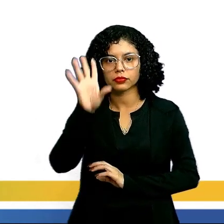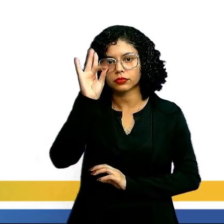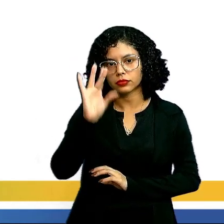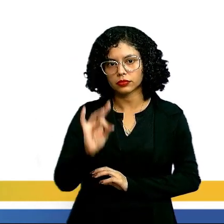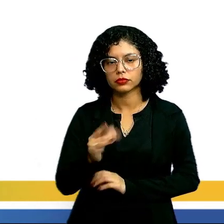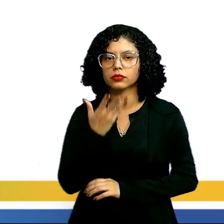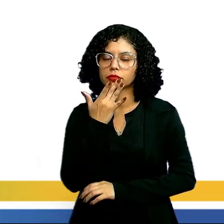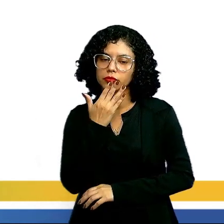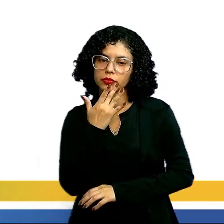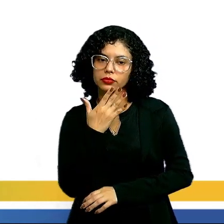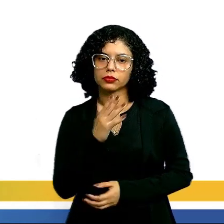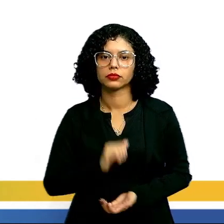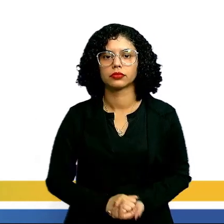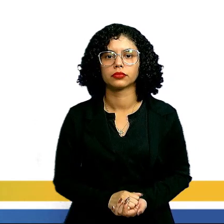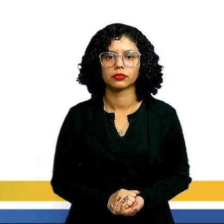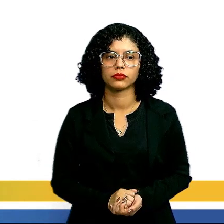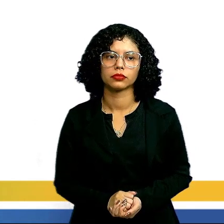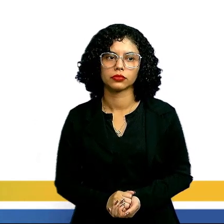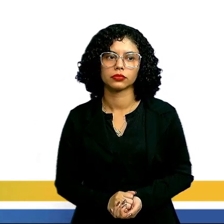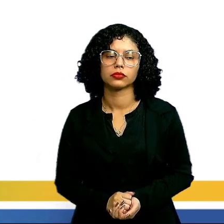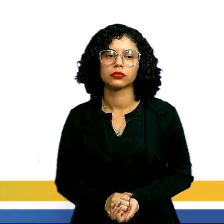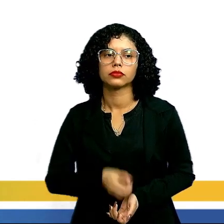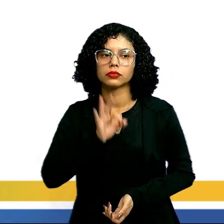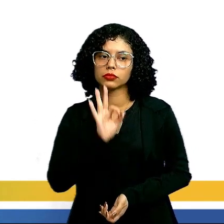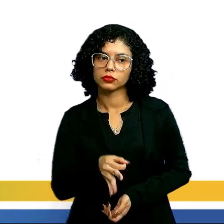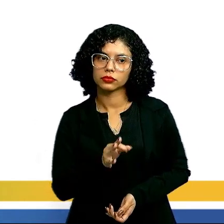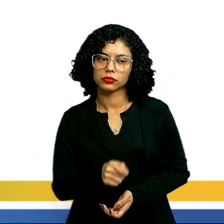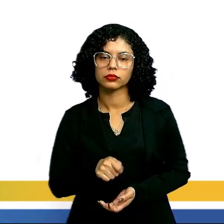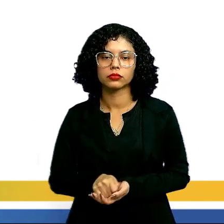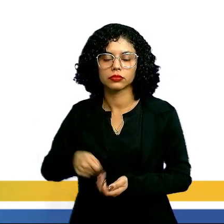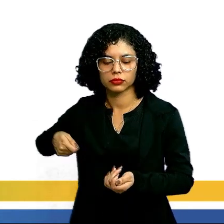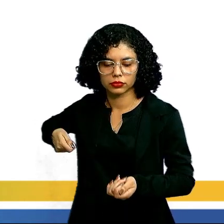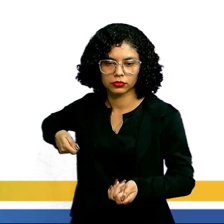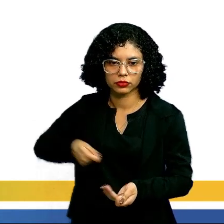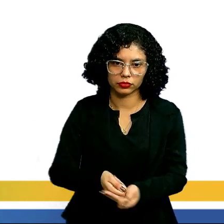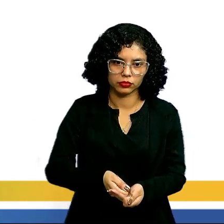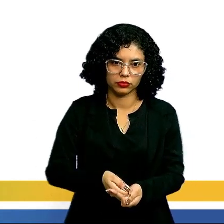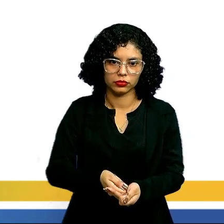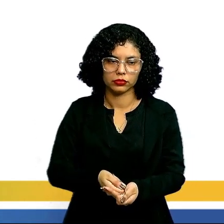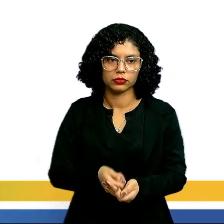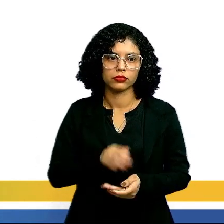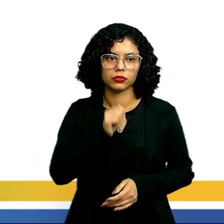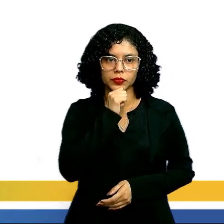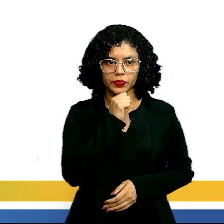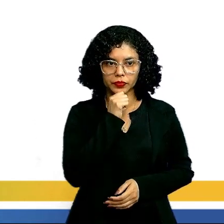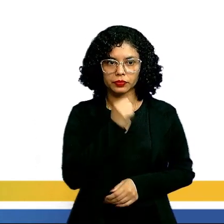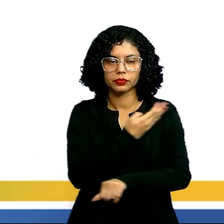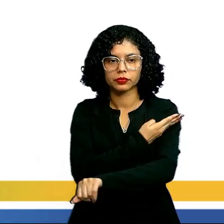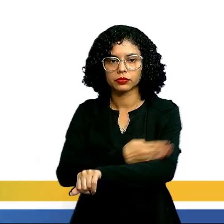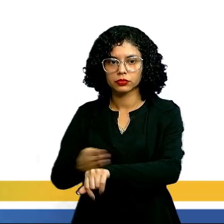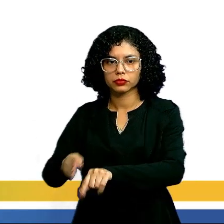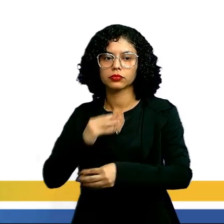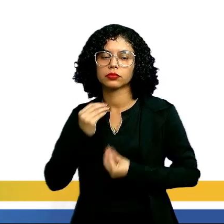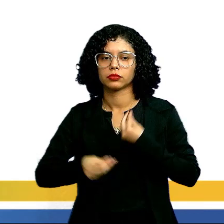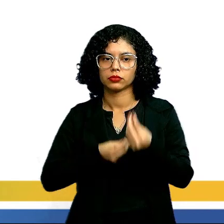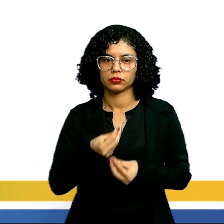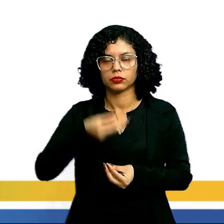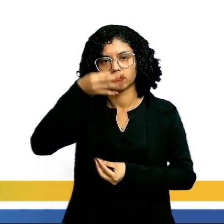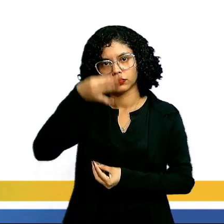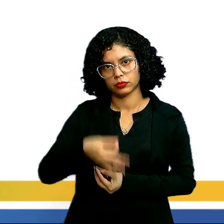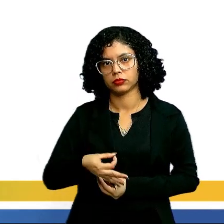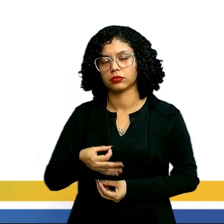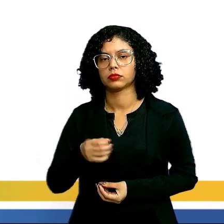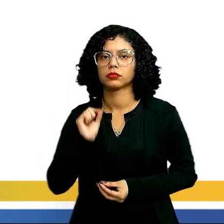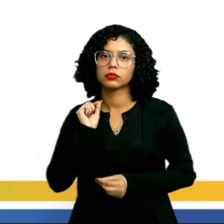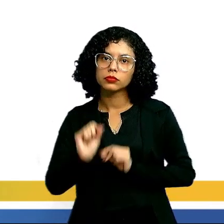para cada bola colorida. O jogador acerta o taco na bola branca de forma